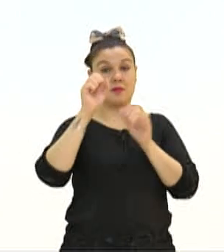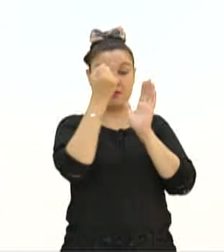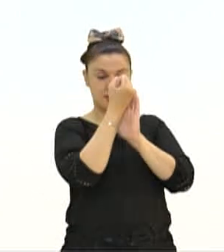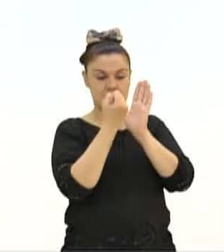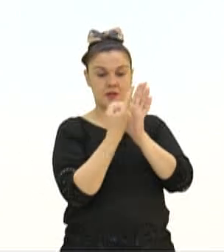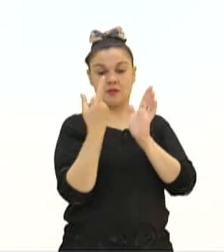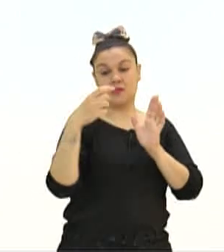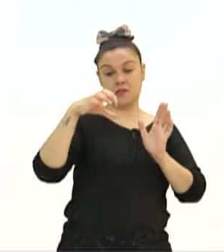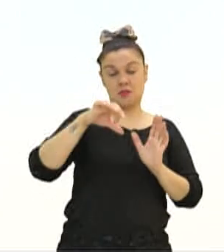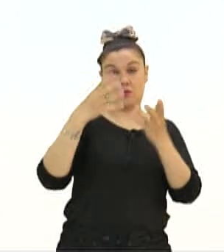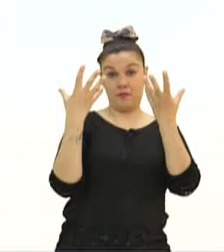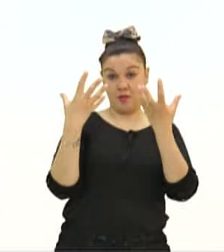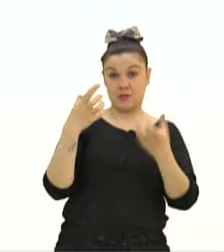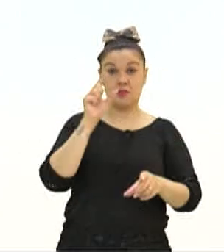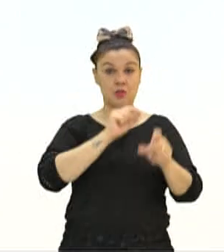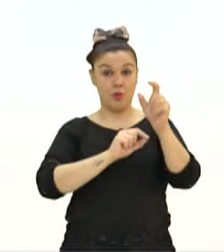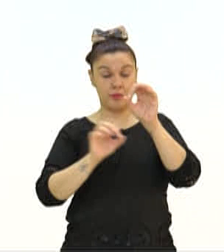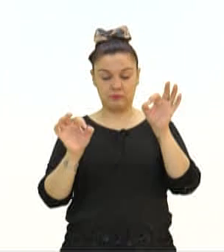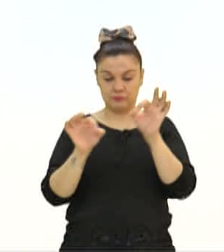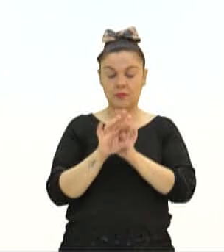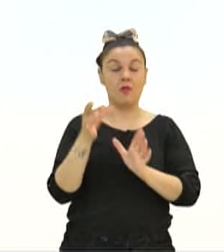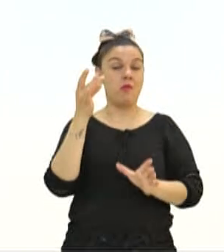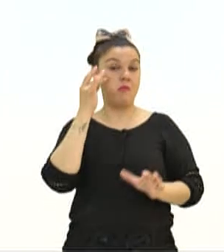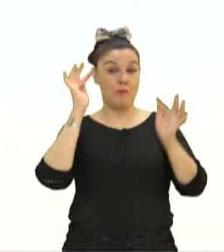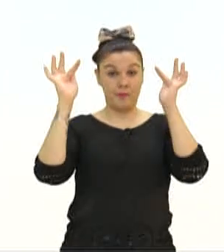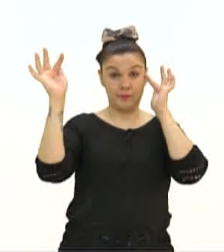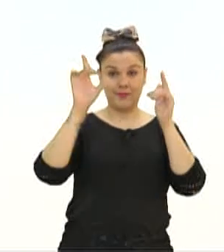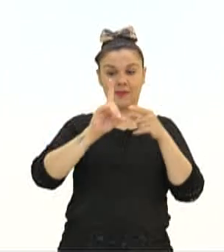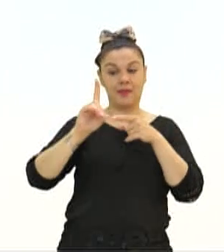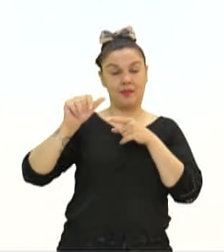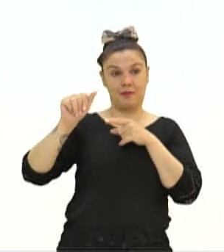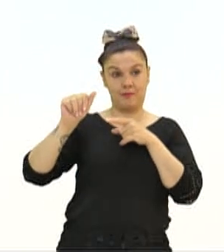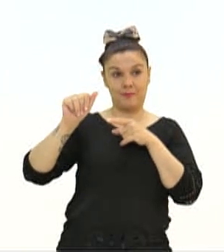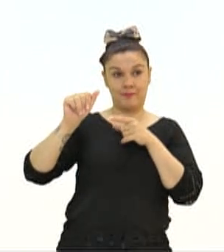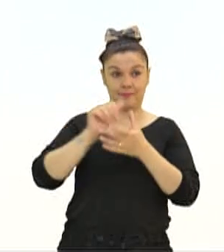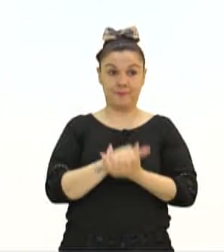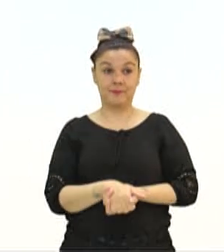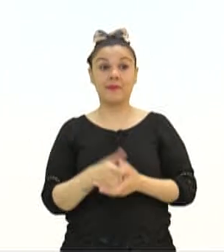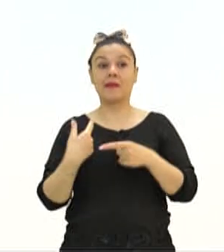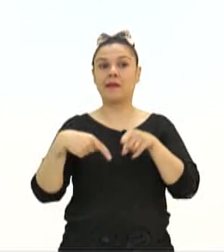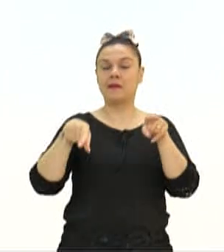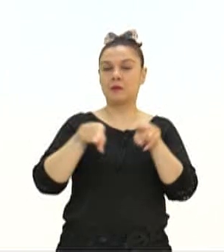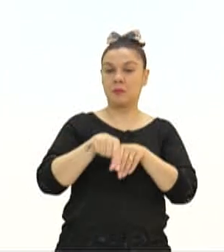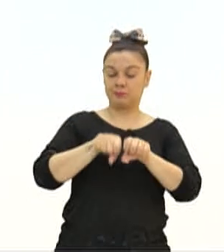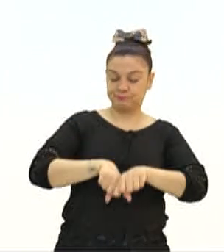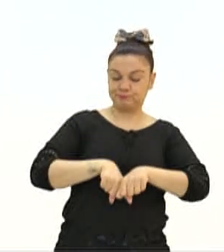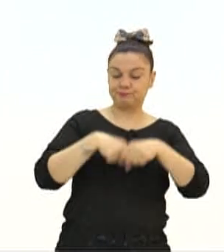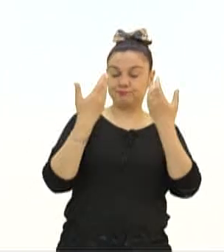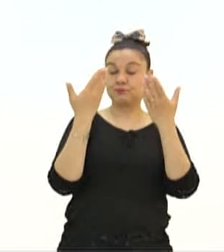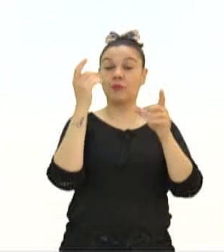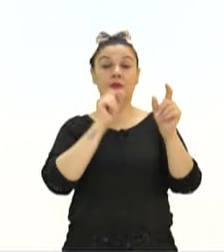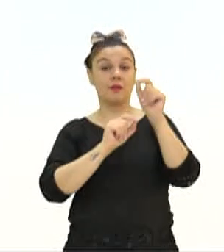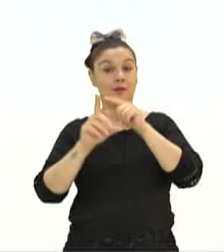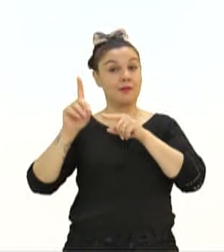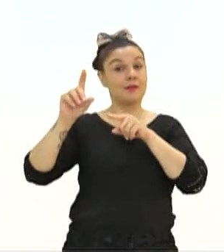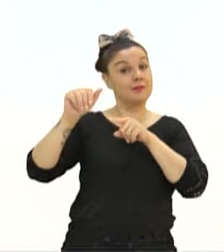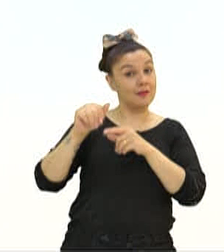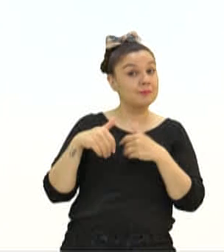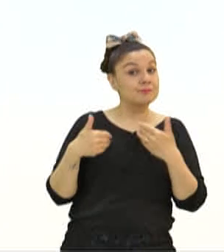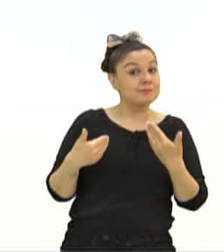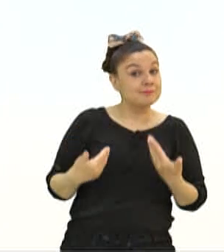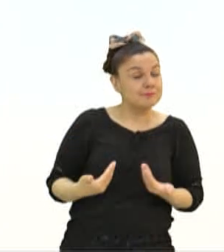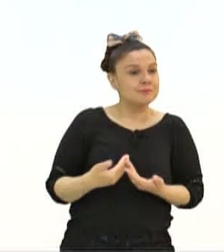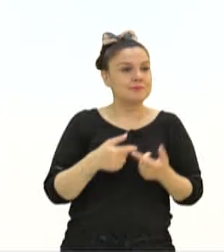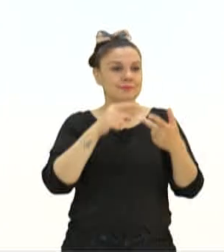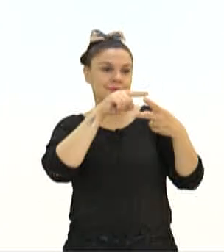foram conclusivas no sentido de solidificar a teoria da... e derrubar a teoria da... Você